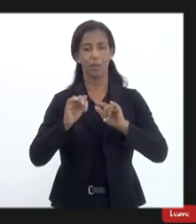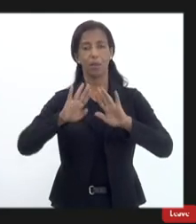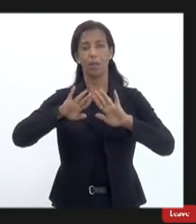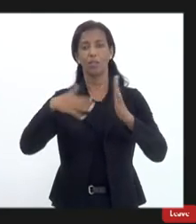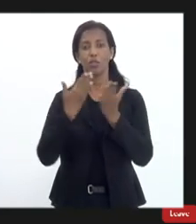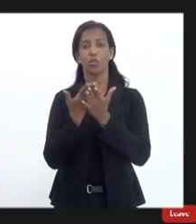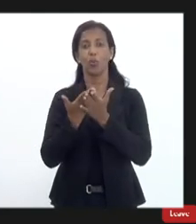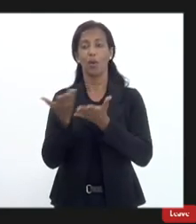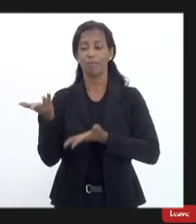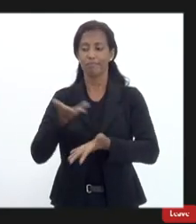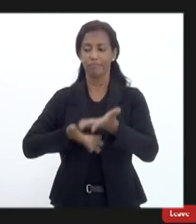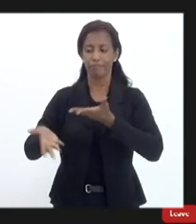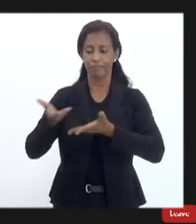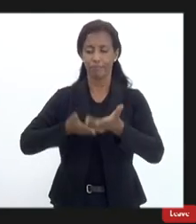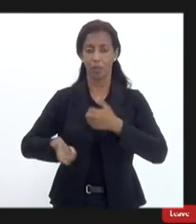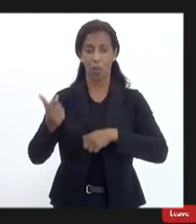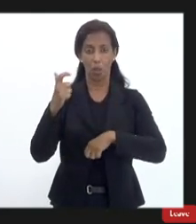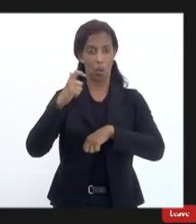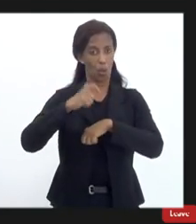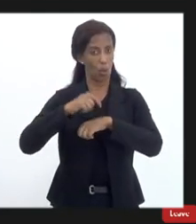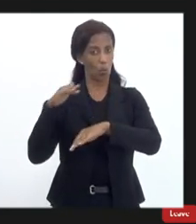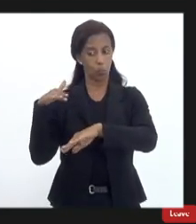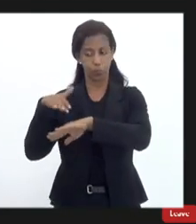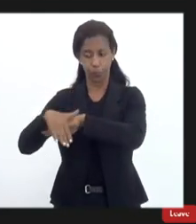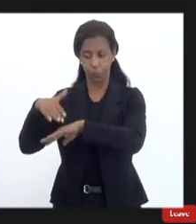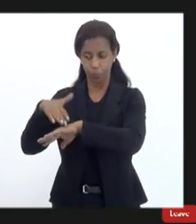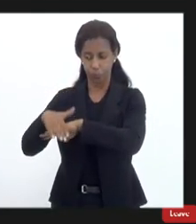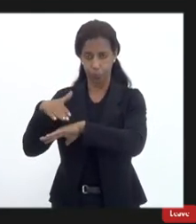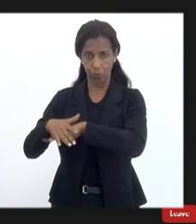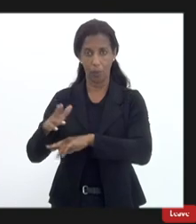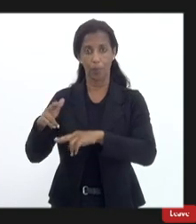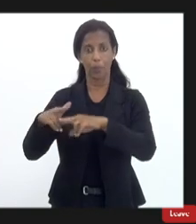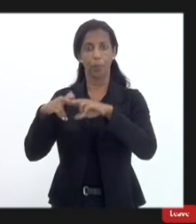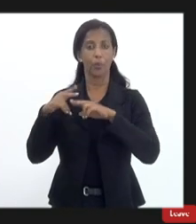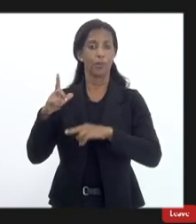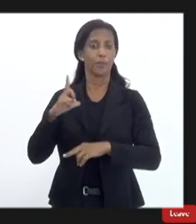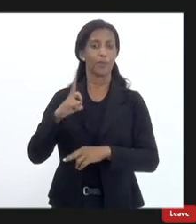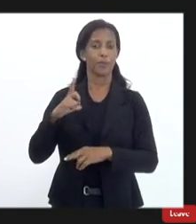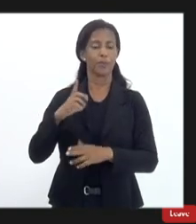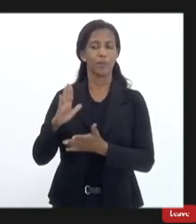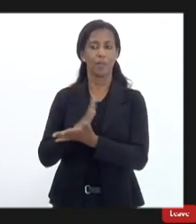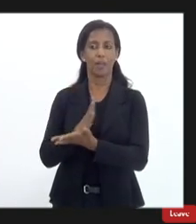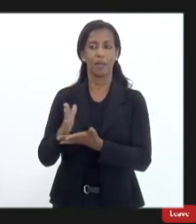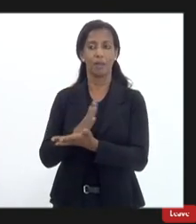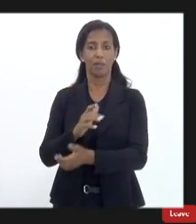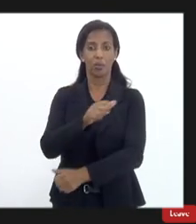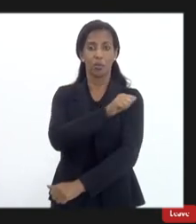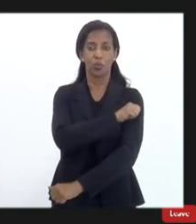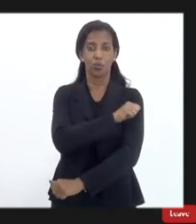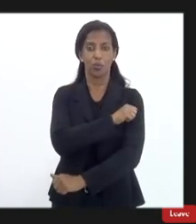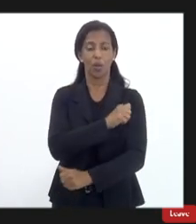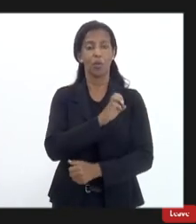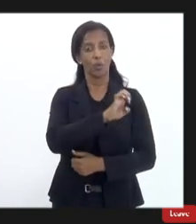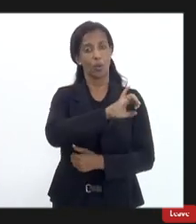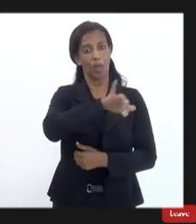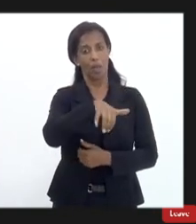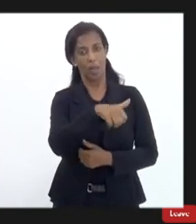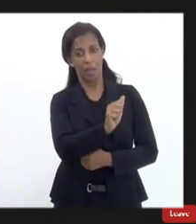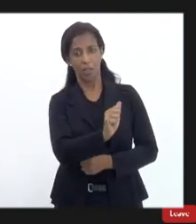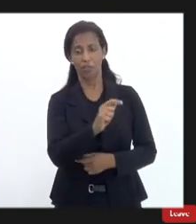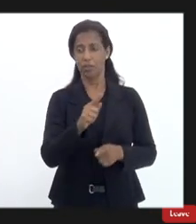compartilhadas, que funcionam no horário noturno e, por isso, recebem, na maior parte das vezes, os alunos da educação de jovens e adultos,